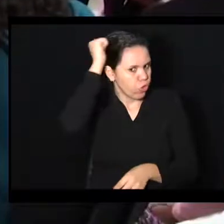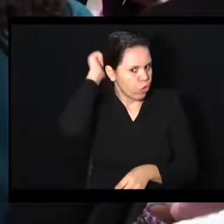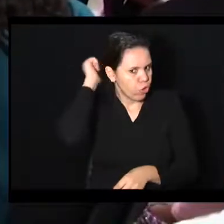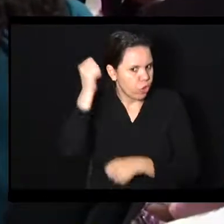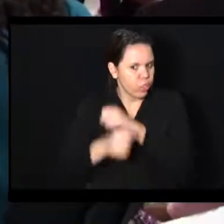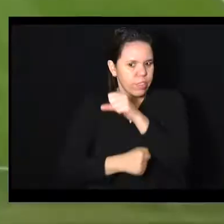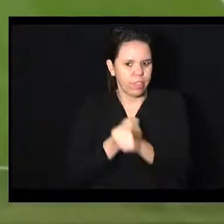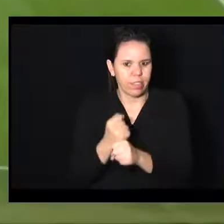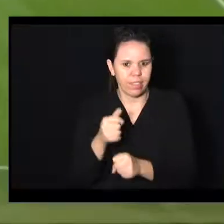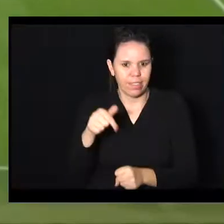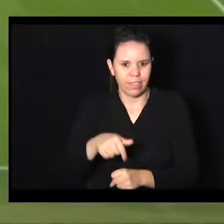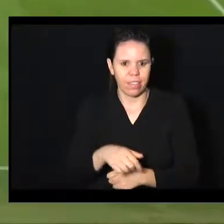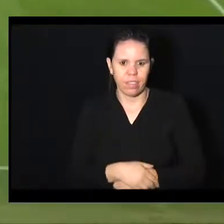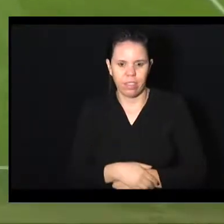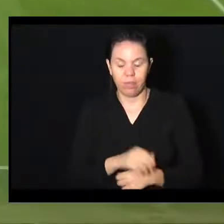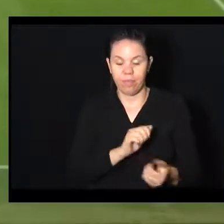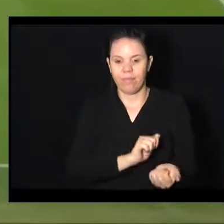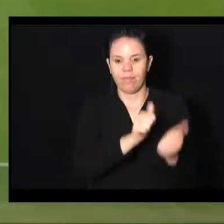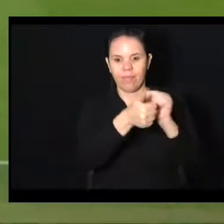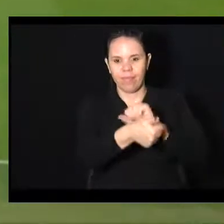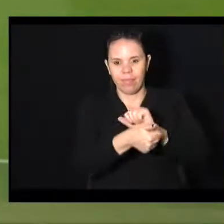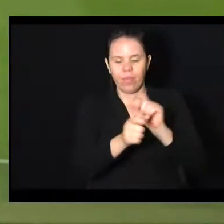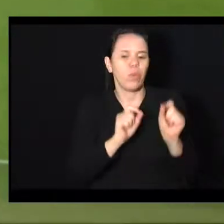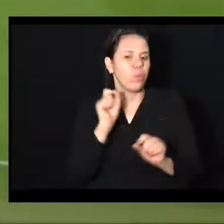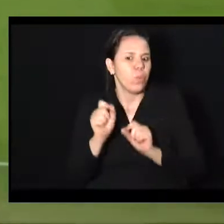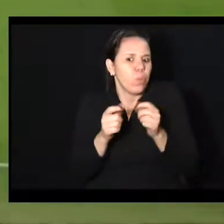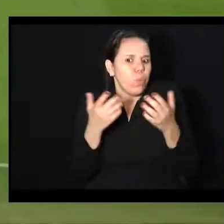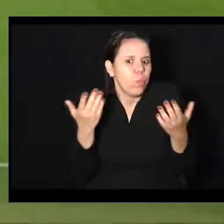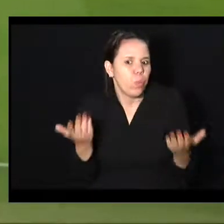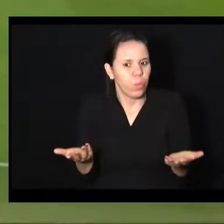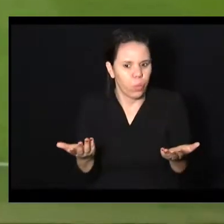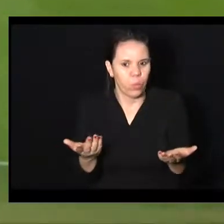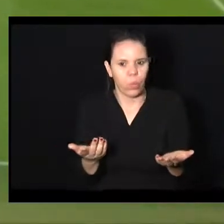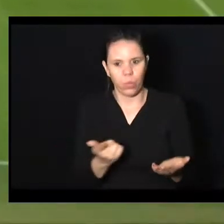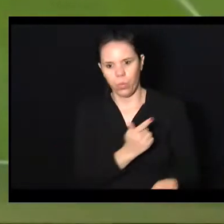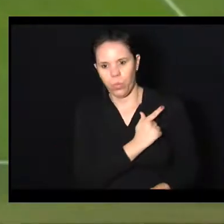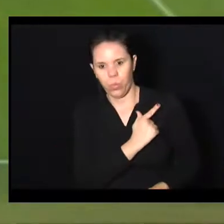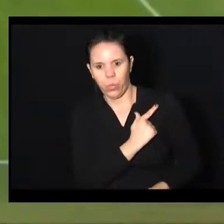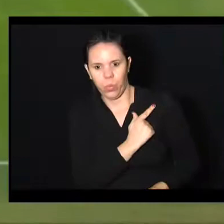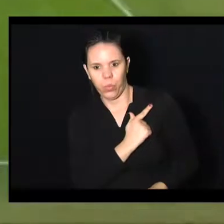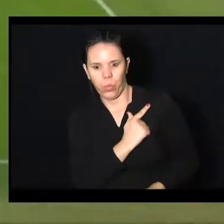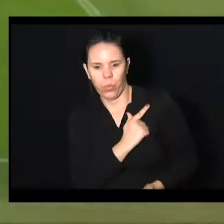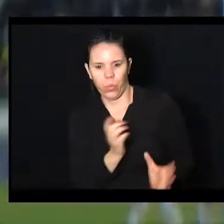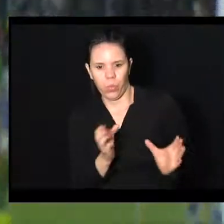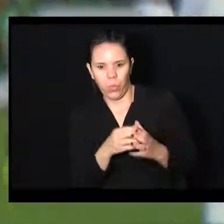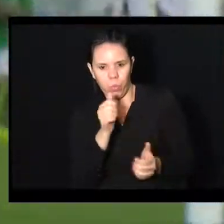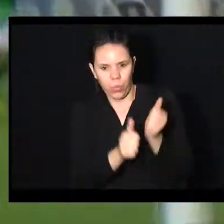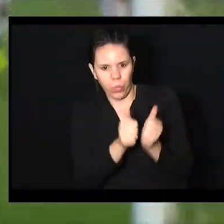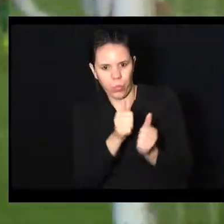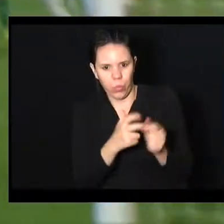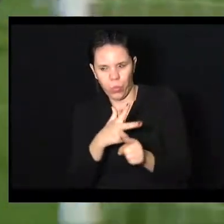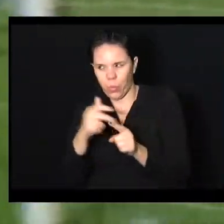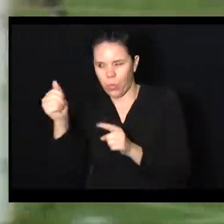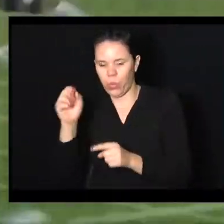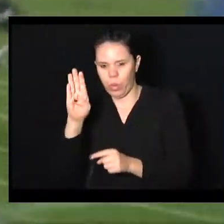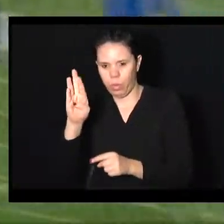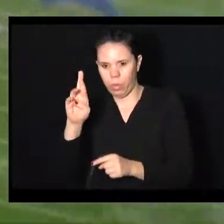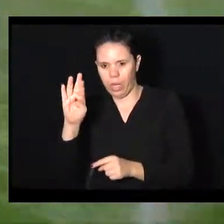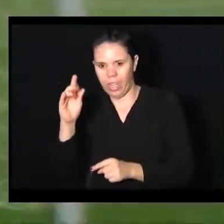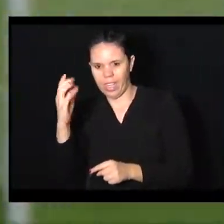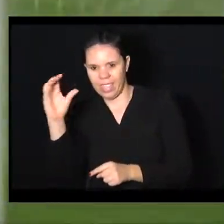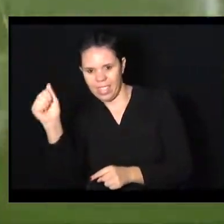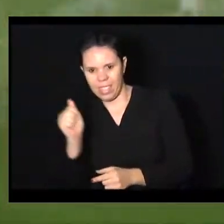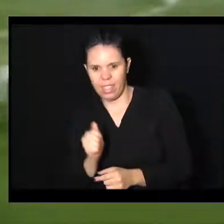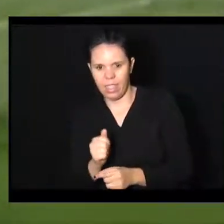ano. E no esporte, quem diria? Guarani vence líder Bragantino no Brinco de Ouro e confirma